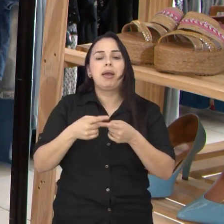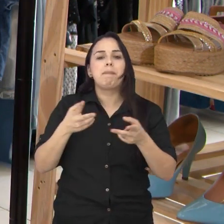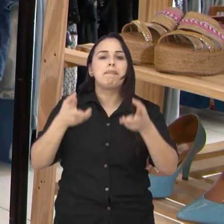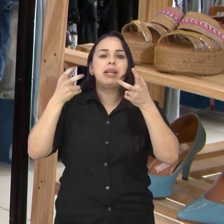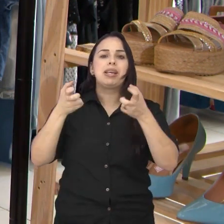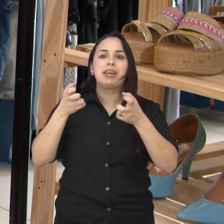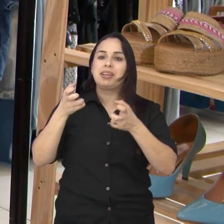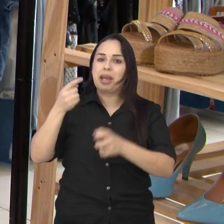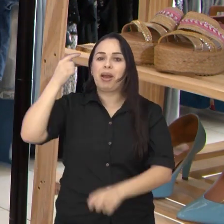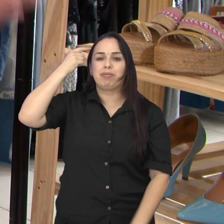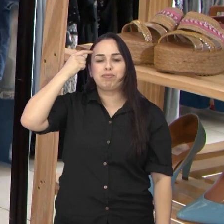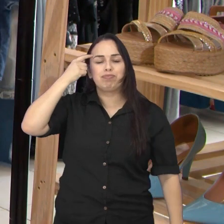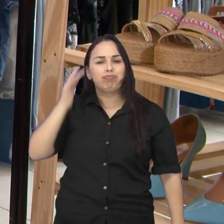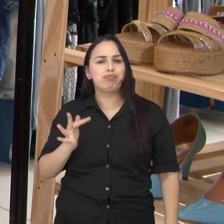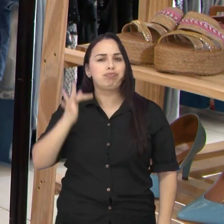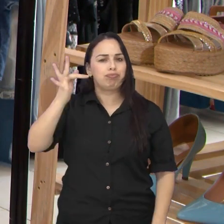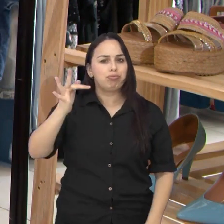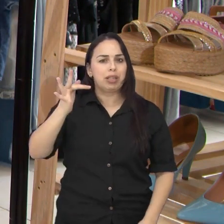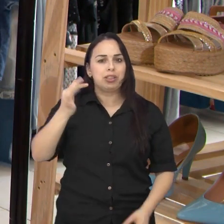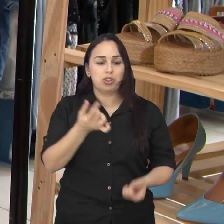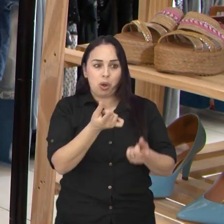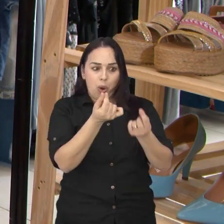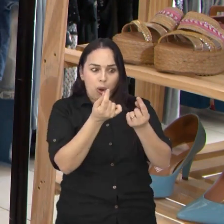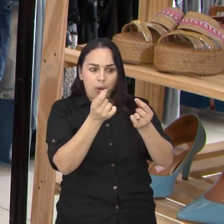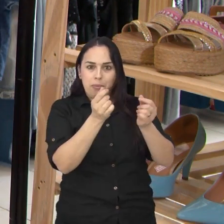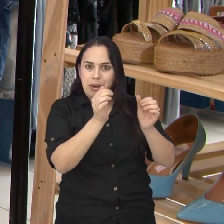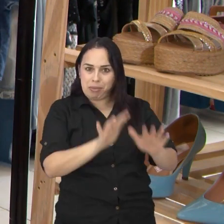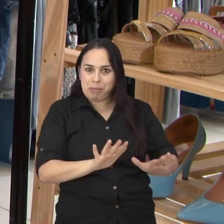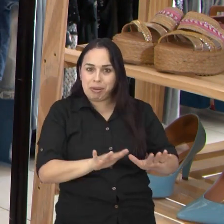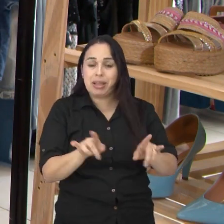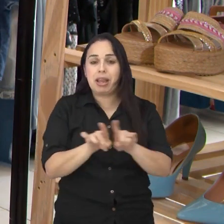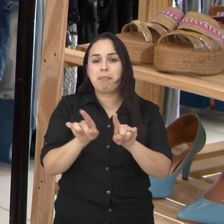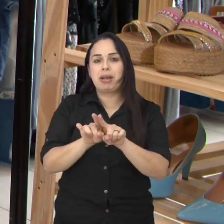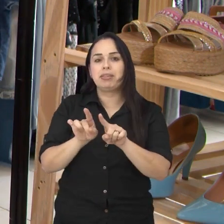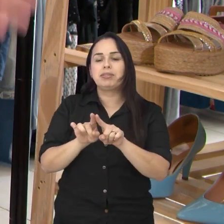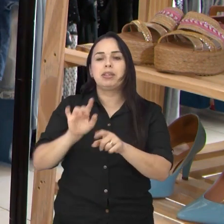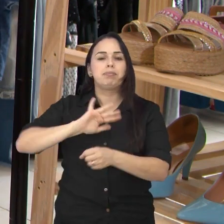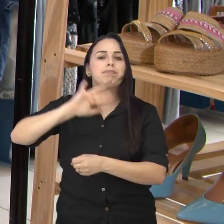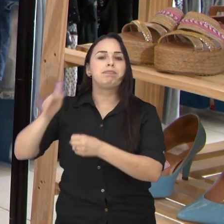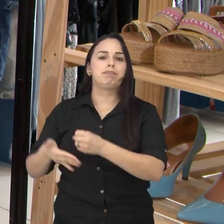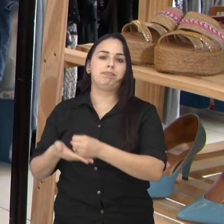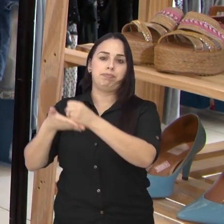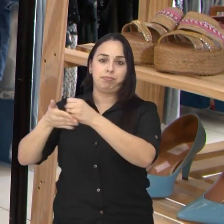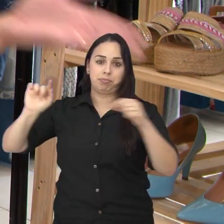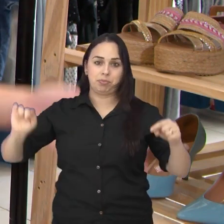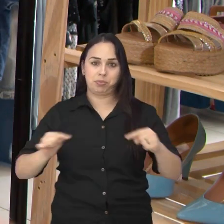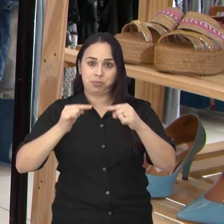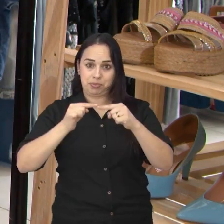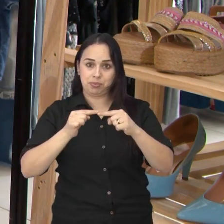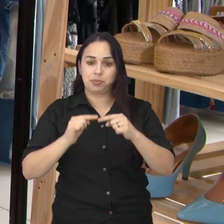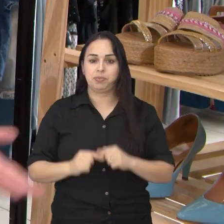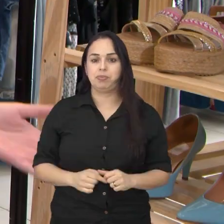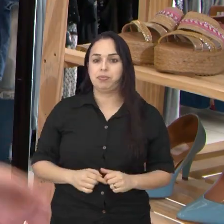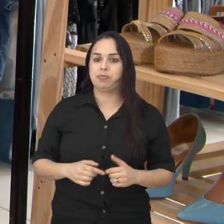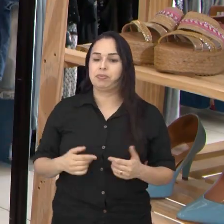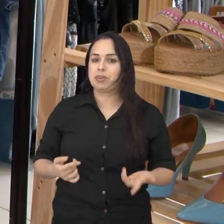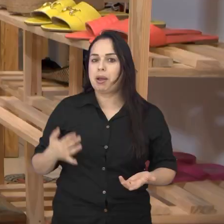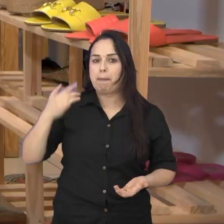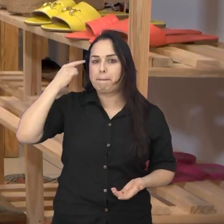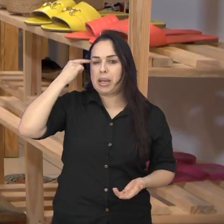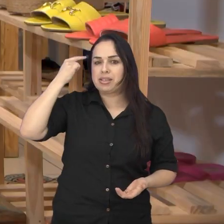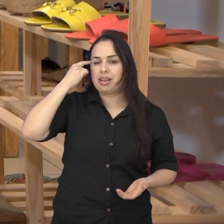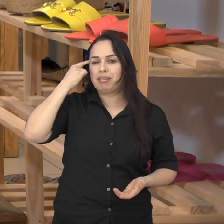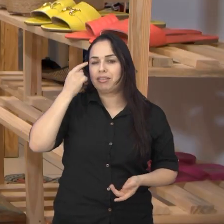Porque vê que esse é o futuro mesmo, de não só de economizar, como manter uma sustentabilidade mesmo para o meio